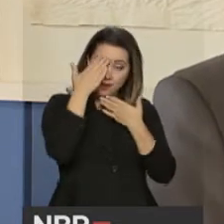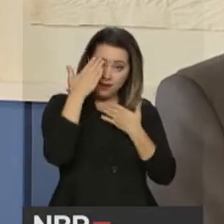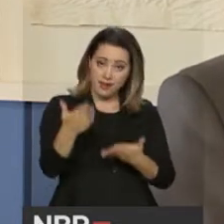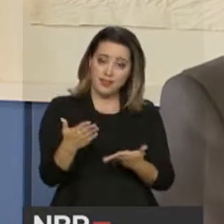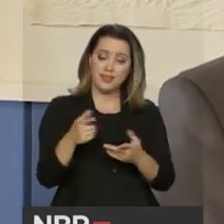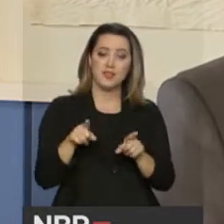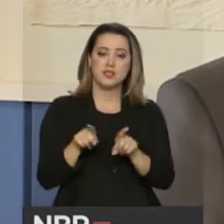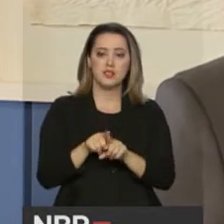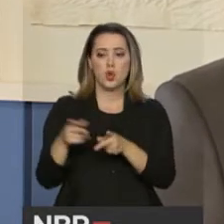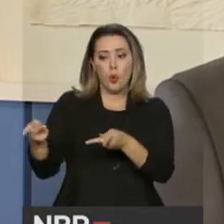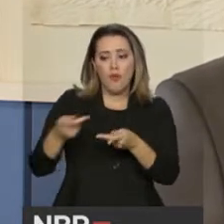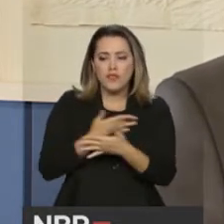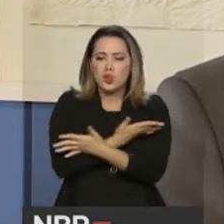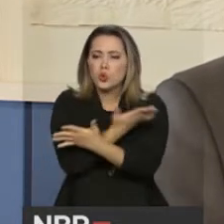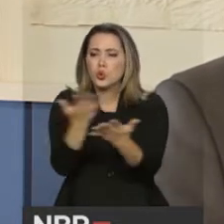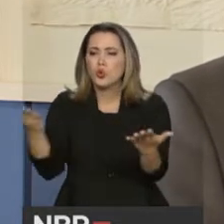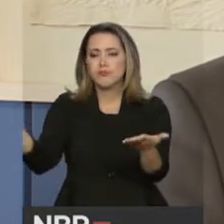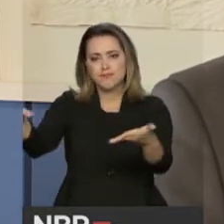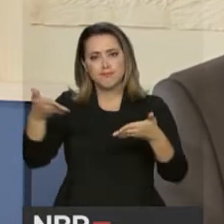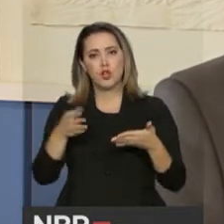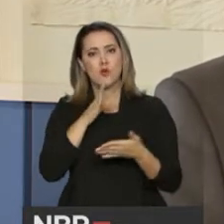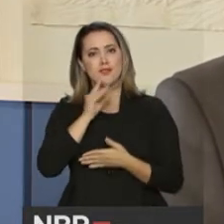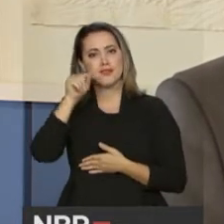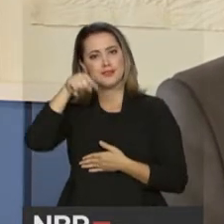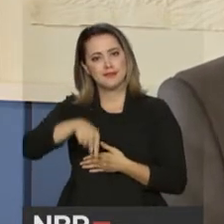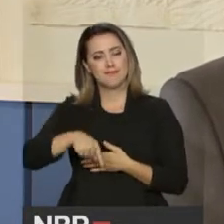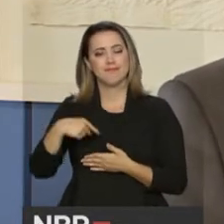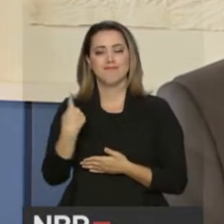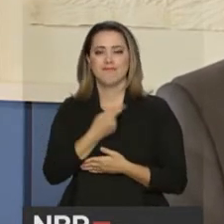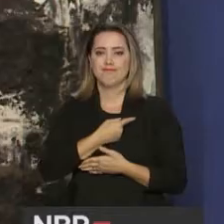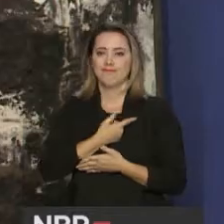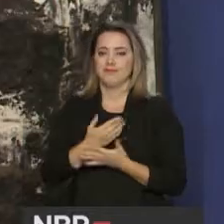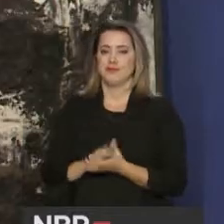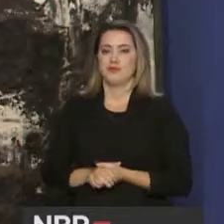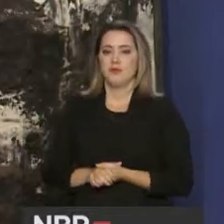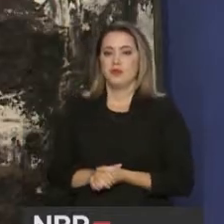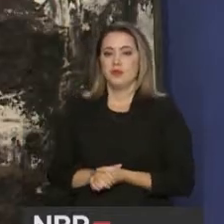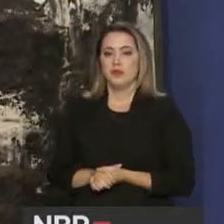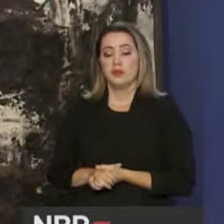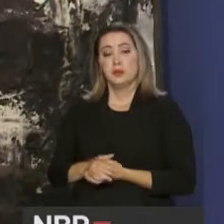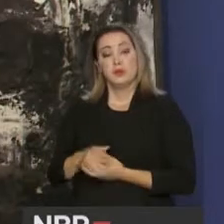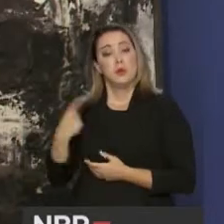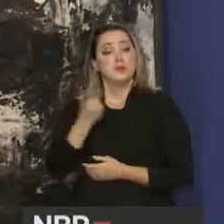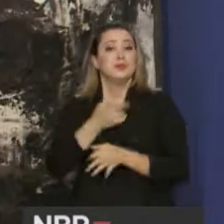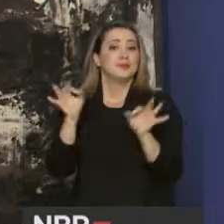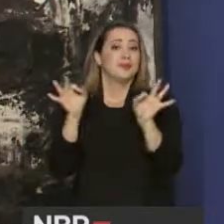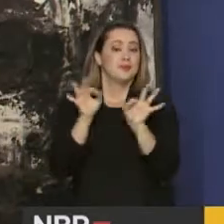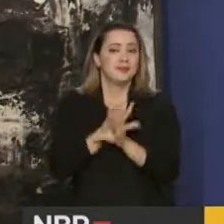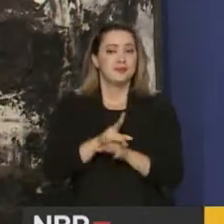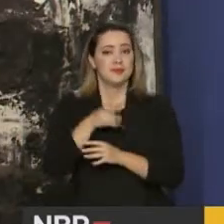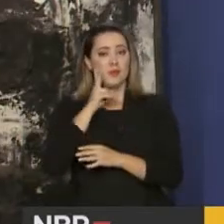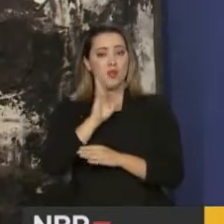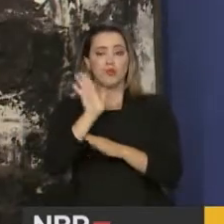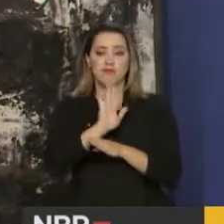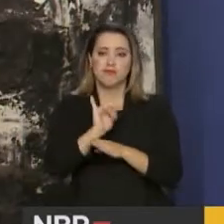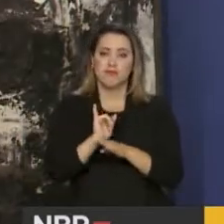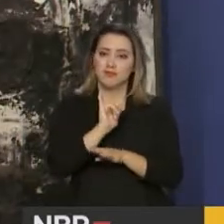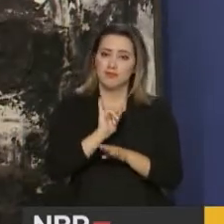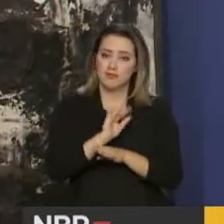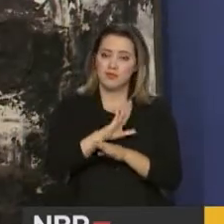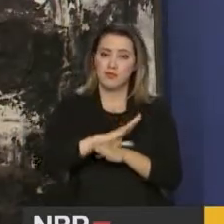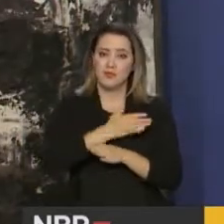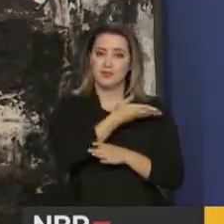a visita e convido a todos a visitar o palácio e conhecer o nosso acervo. Muito obrigada. E nós ficamos por aqui. Para rever esse e